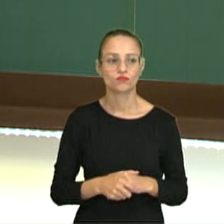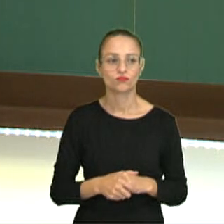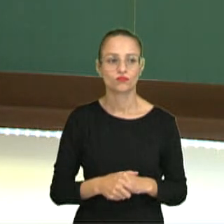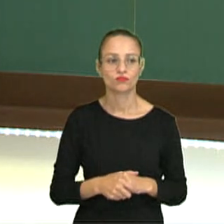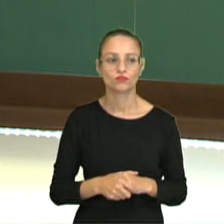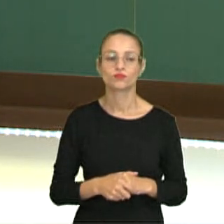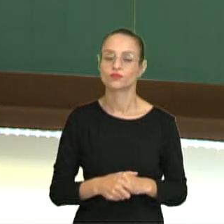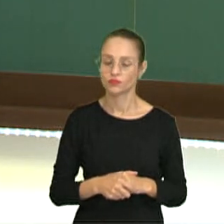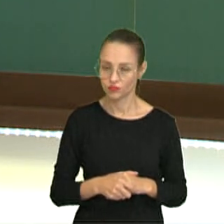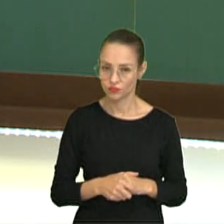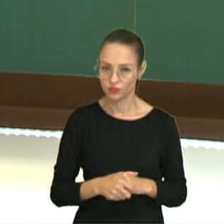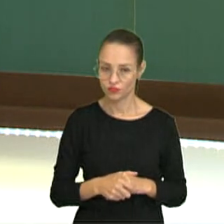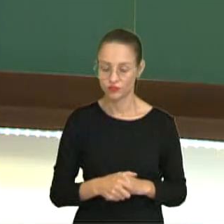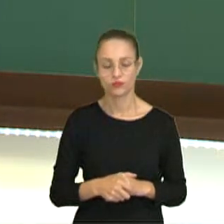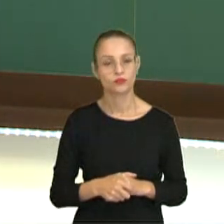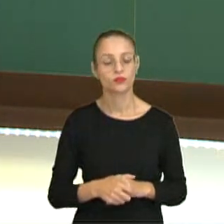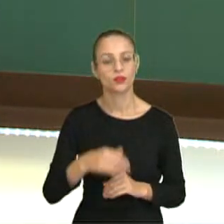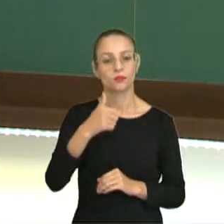Então, em